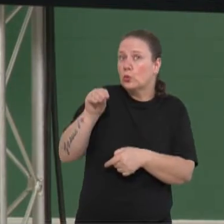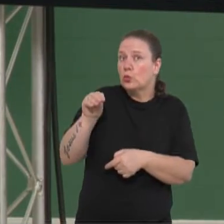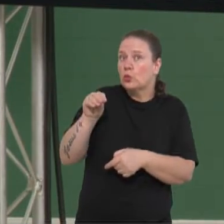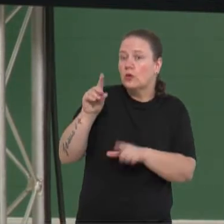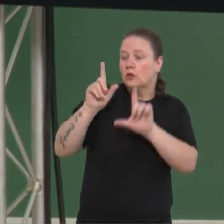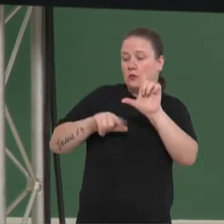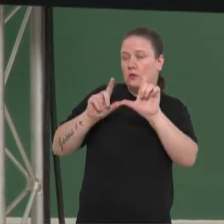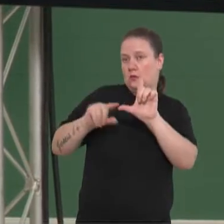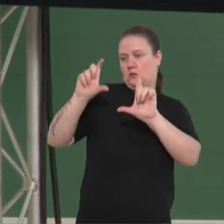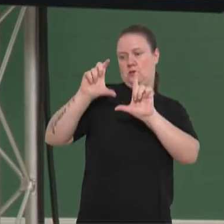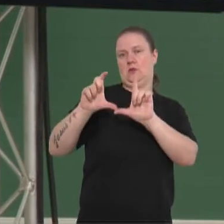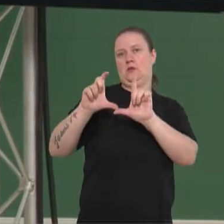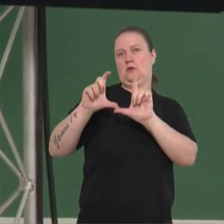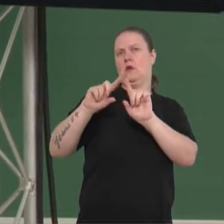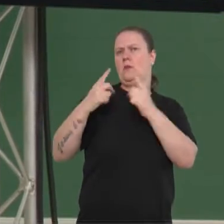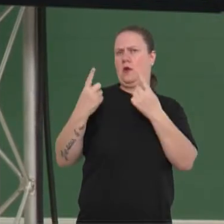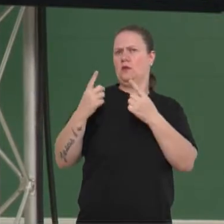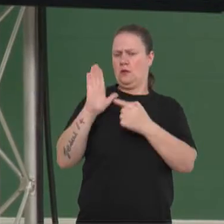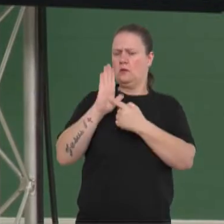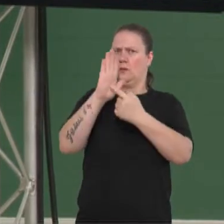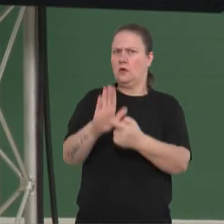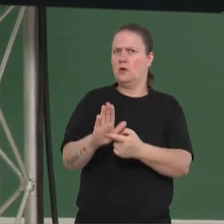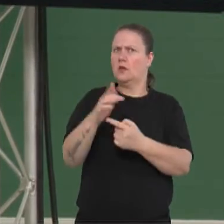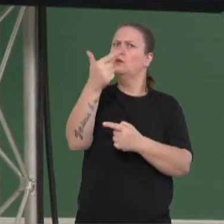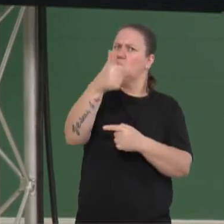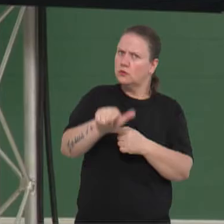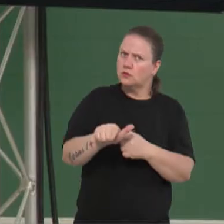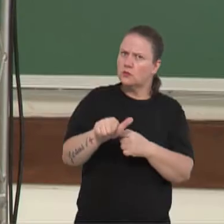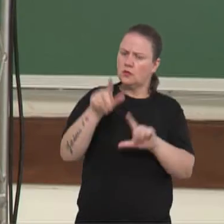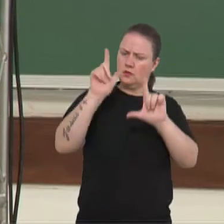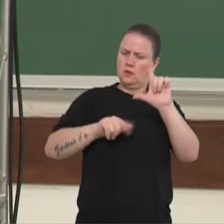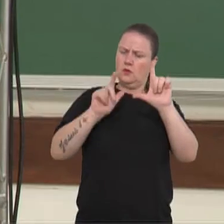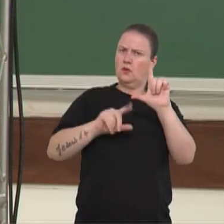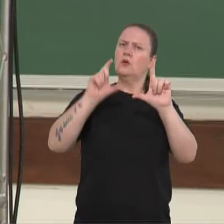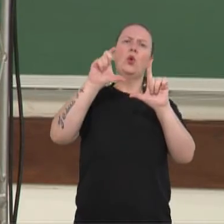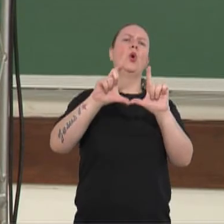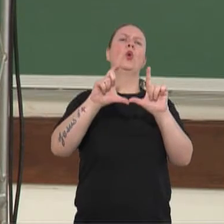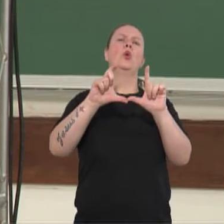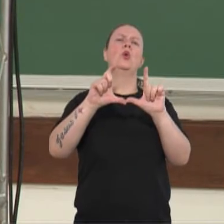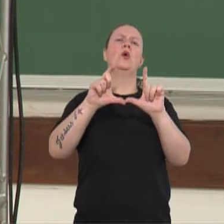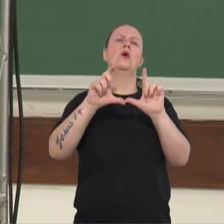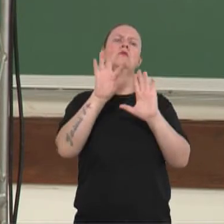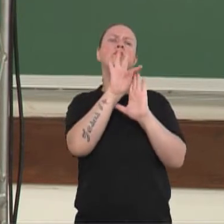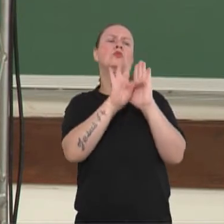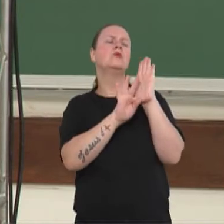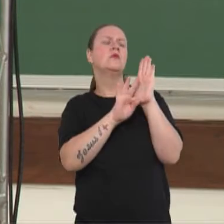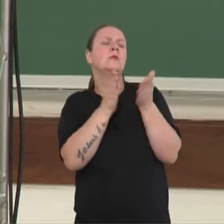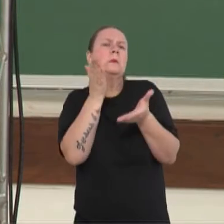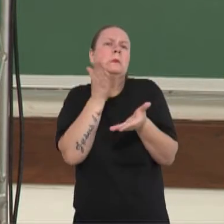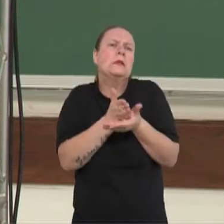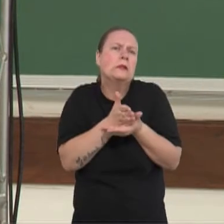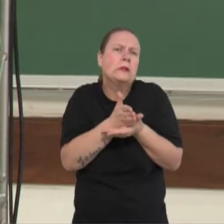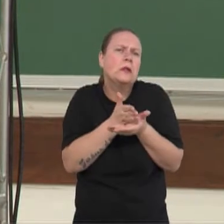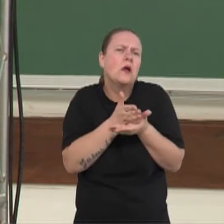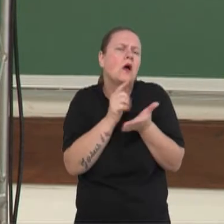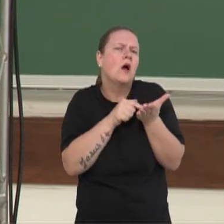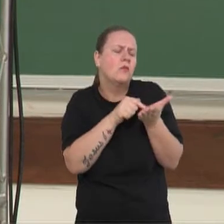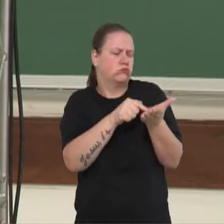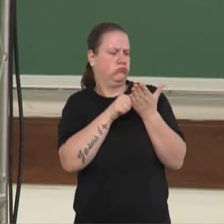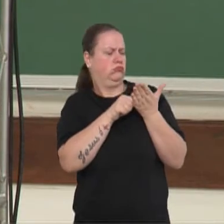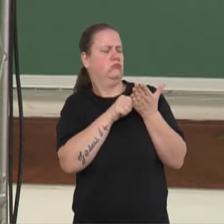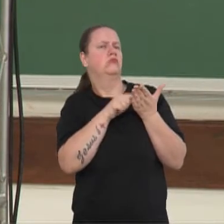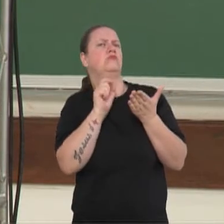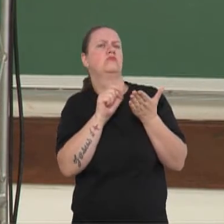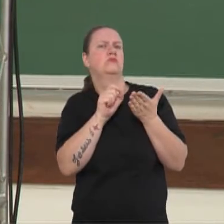Mas não é o único momento em que aparece a caixa alta no texto. No meio do texto, quando aparece a caixa alta?